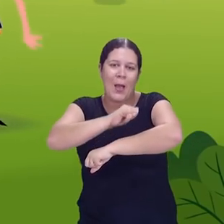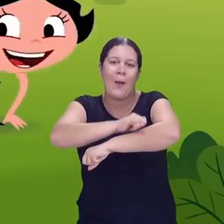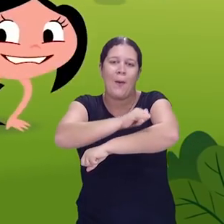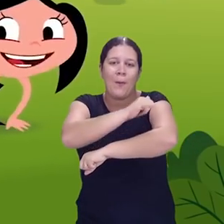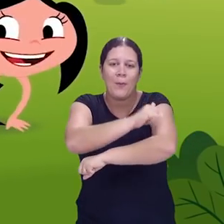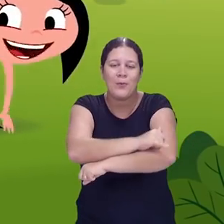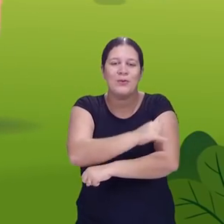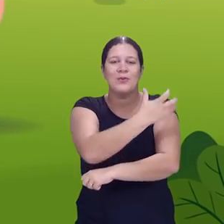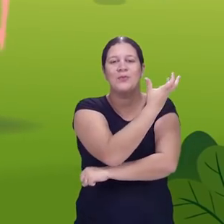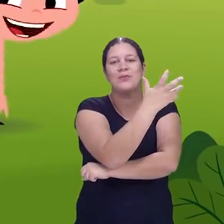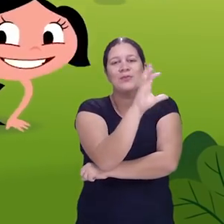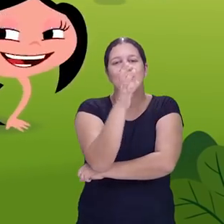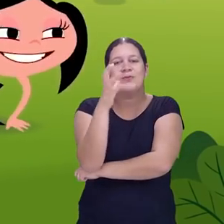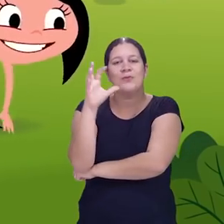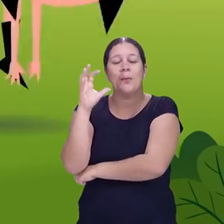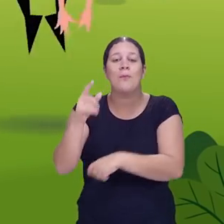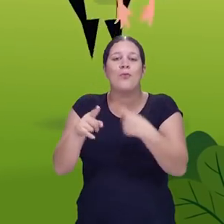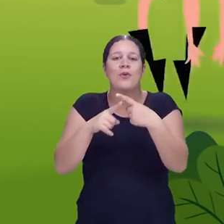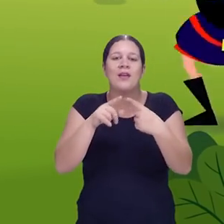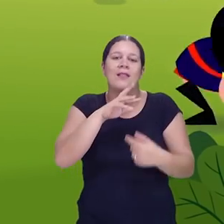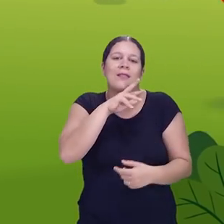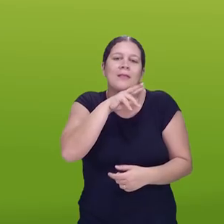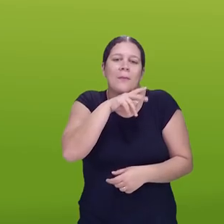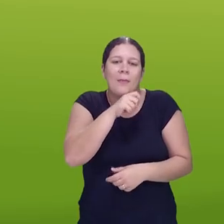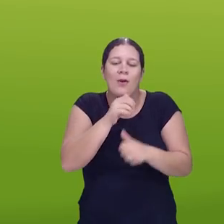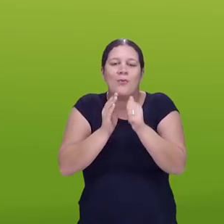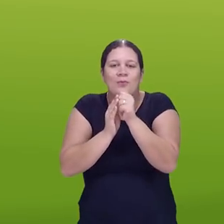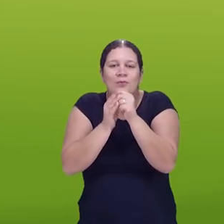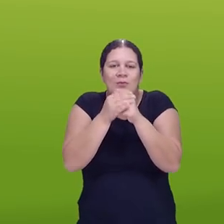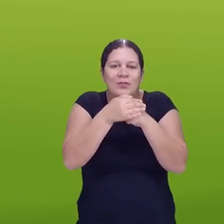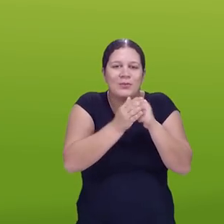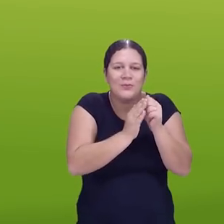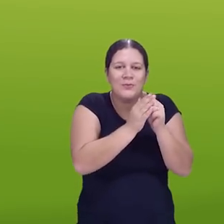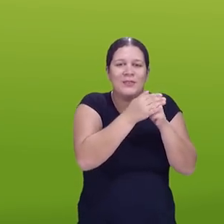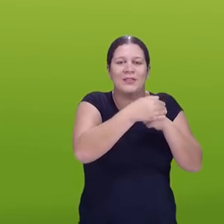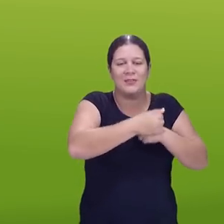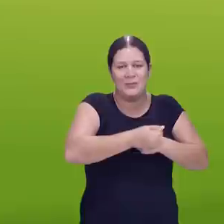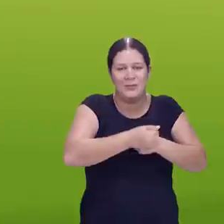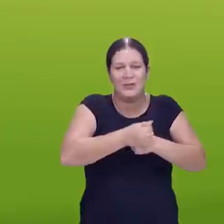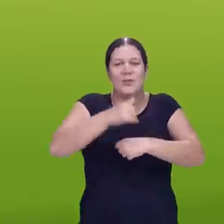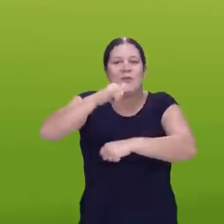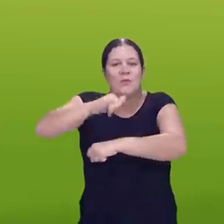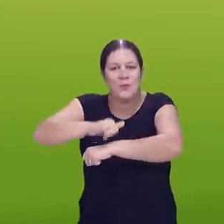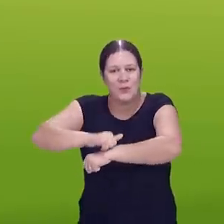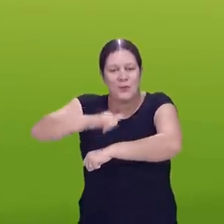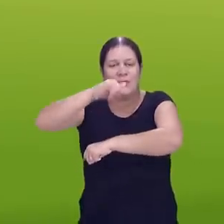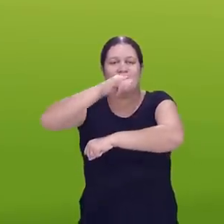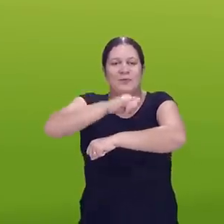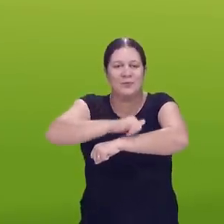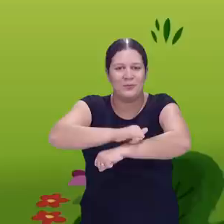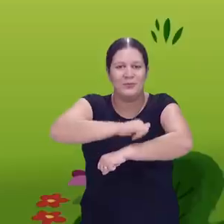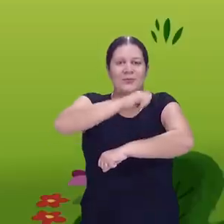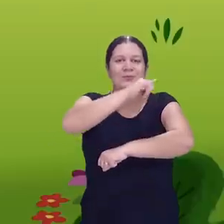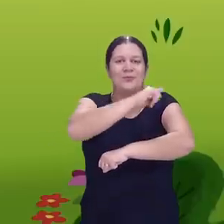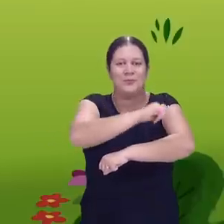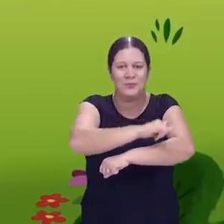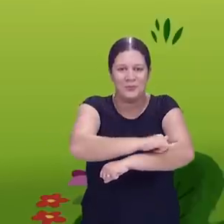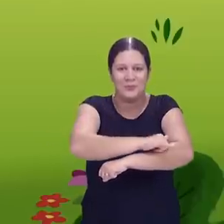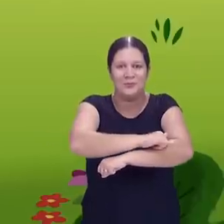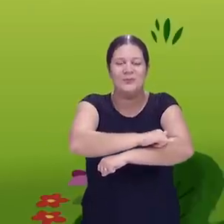e juntos descobrir por que os animais se camuflam. Super Sapo Saltador Júpiter, pronto para o Faz de